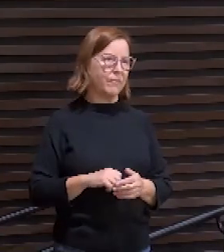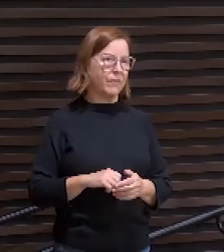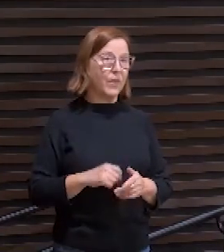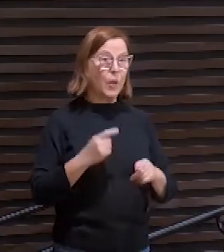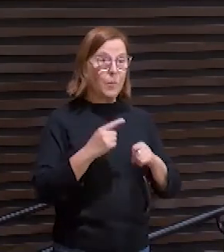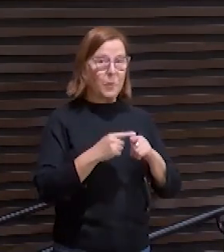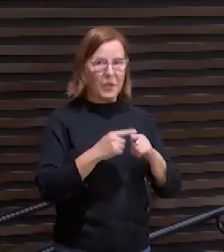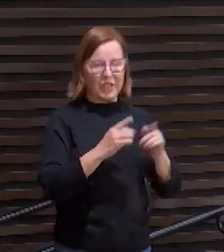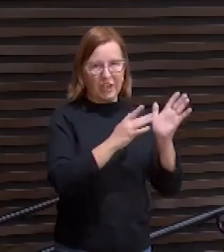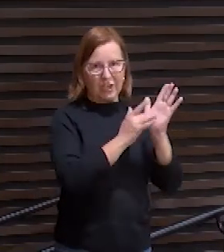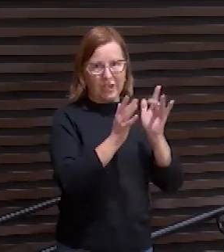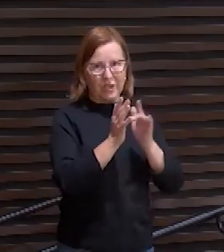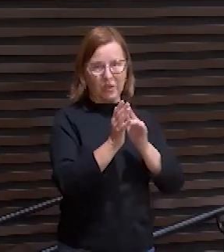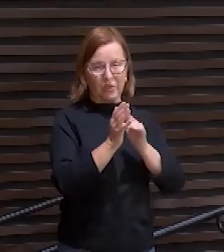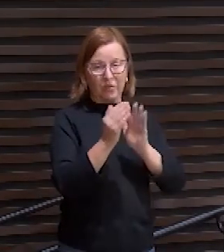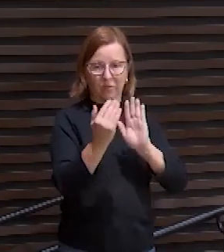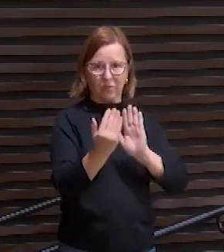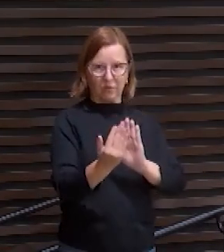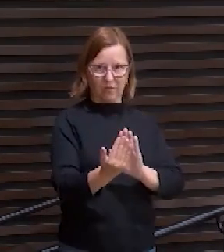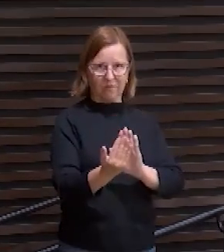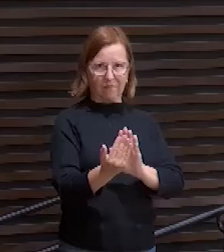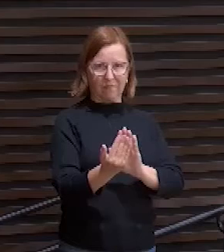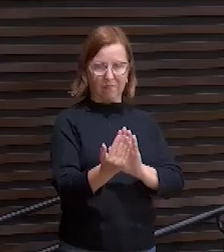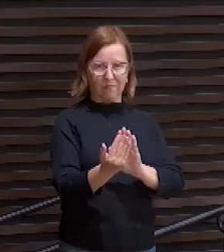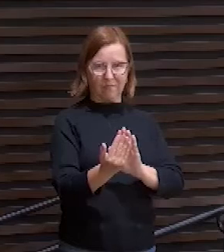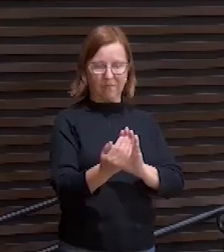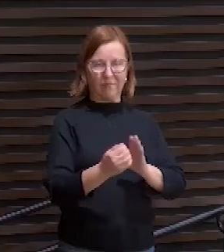Porque Jesus o confrontou.